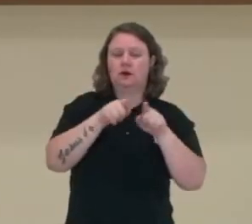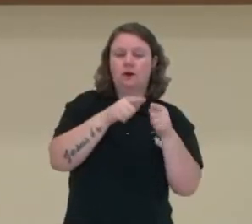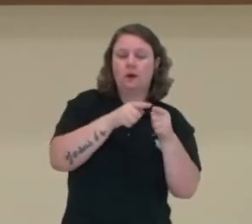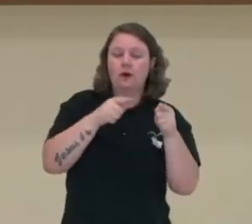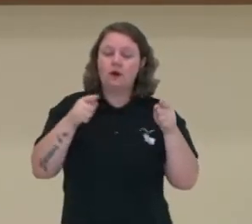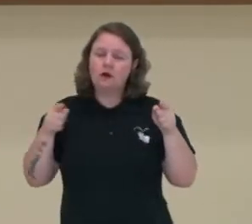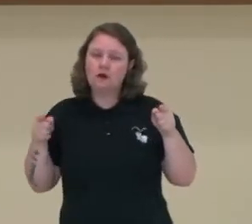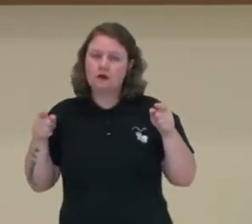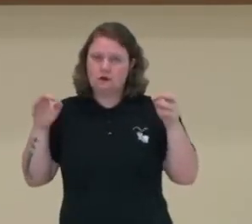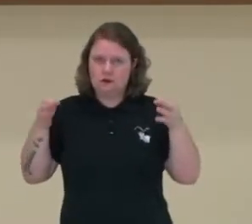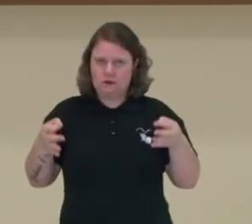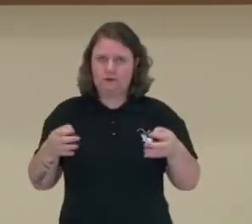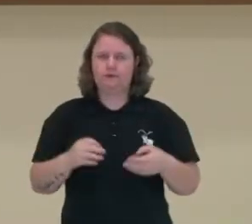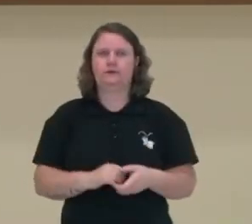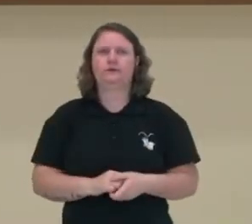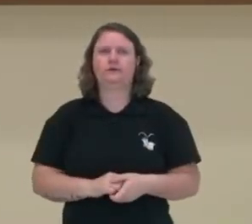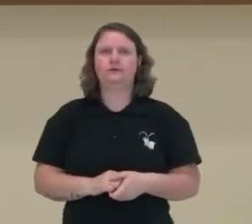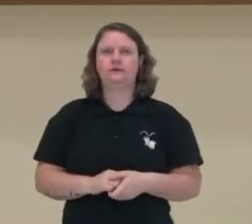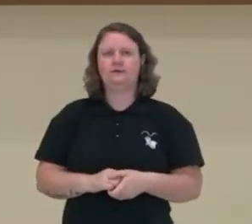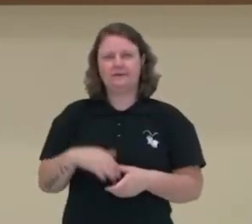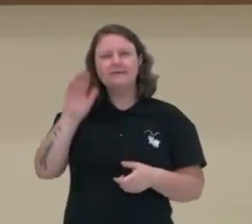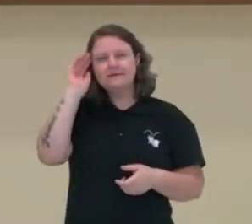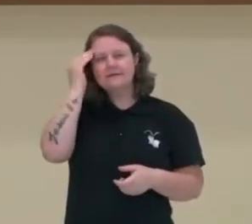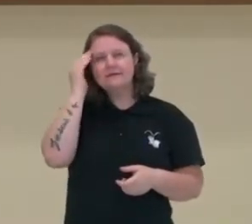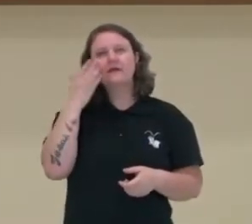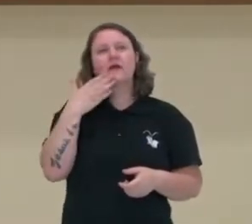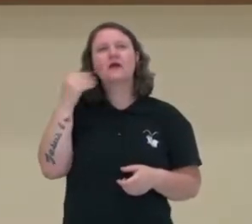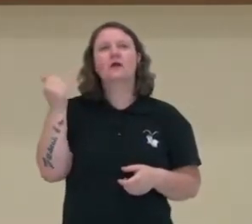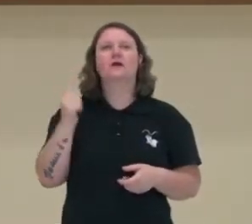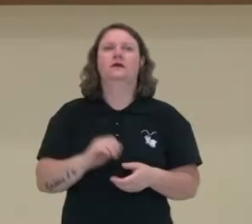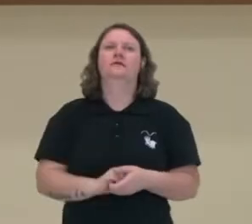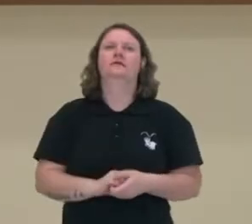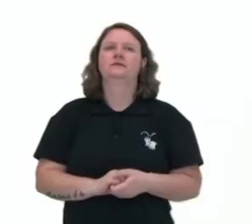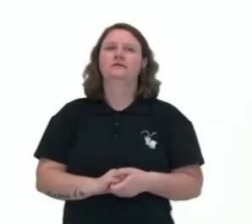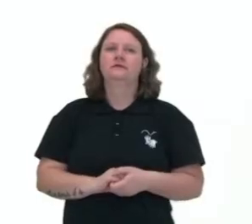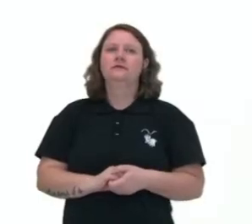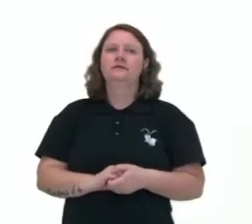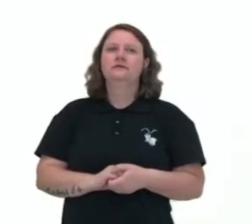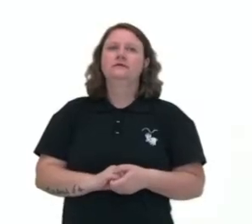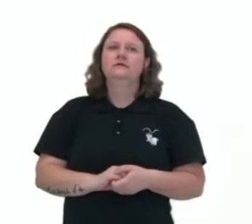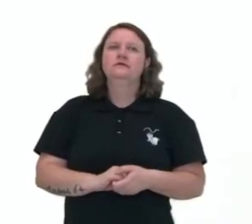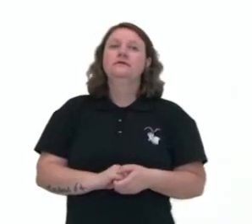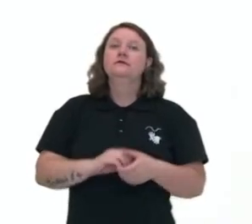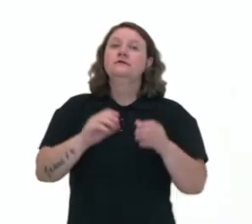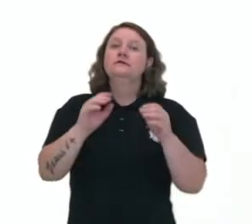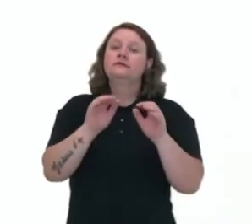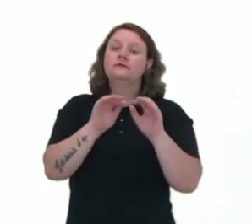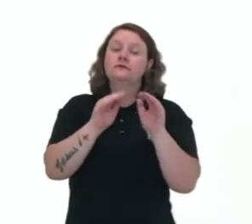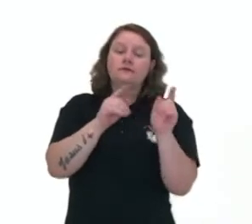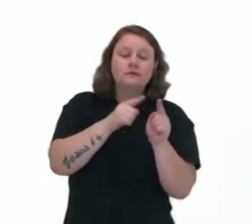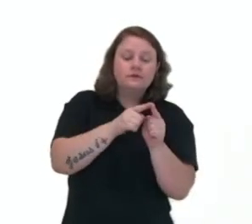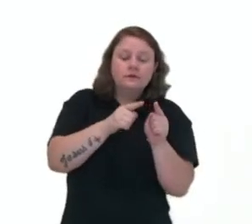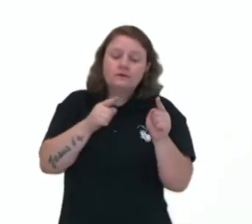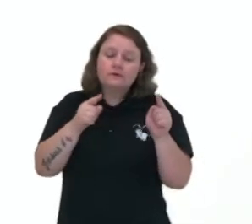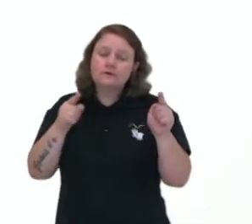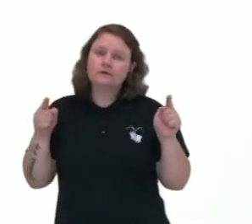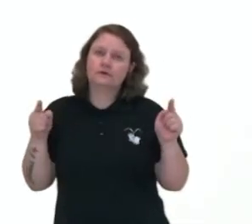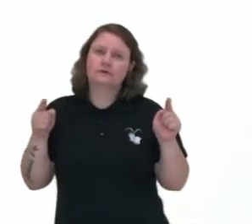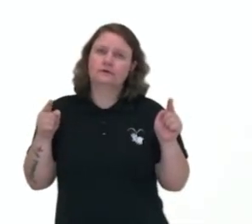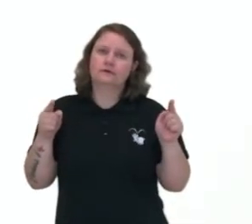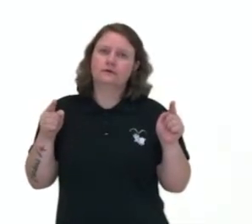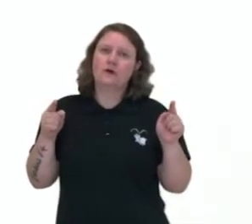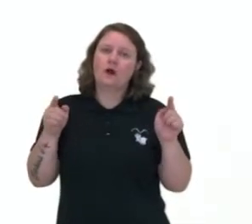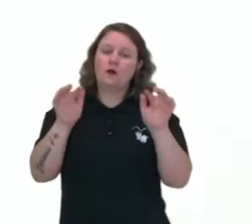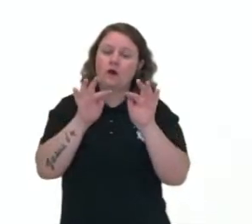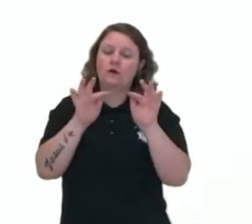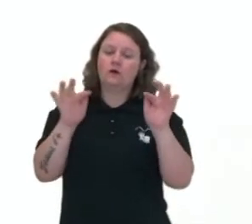constituído, beleza? Vamos entender então melhor e ver o exemplo? Olha lá. Então, o período é um enunciado composto de